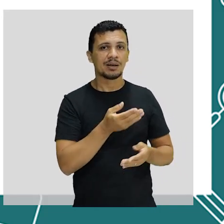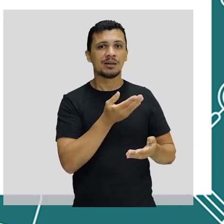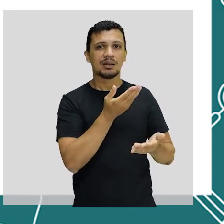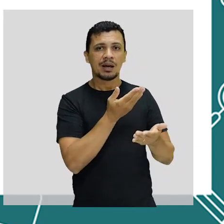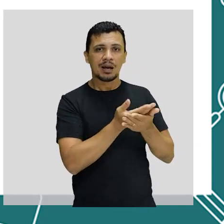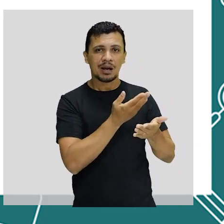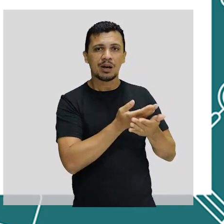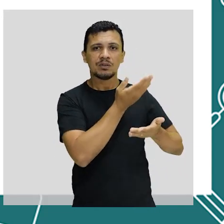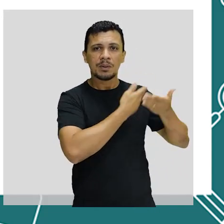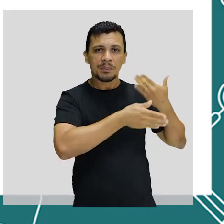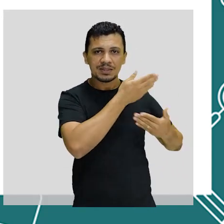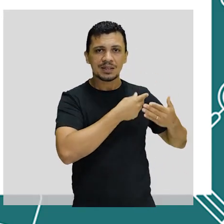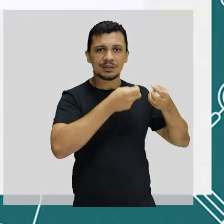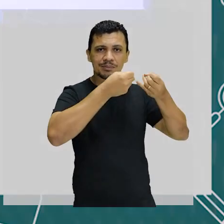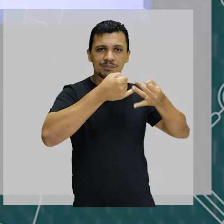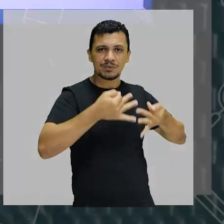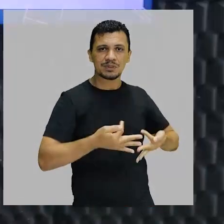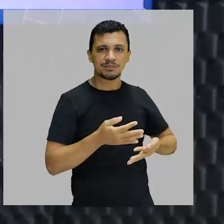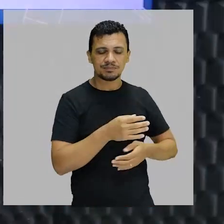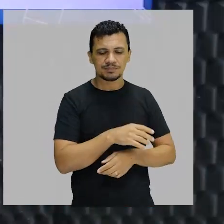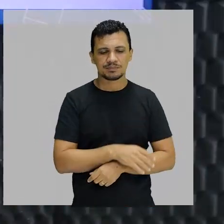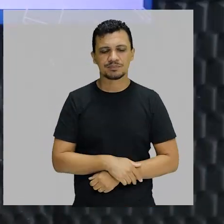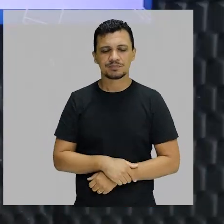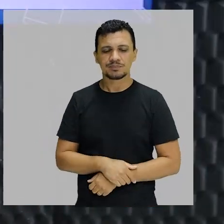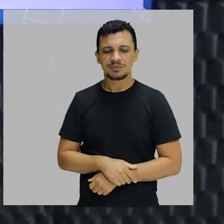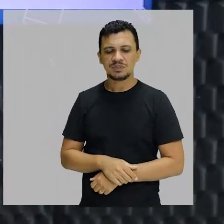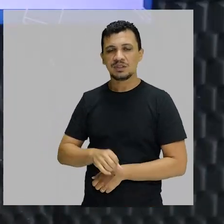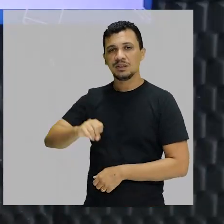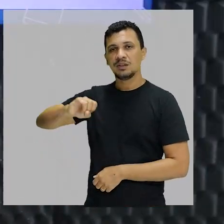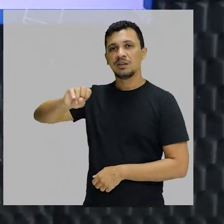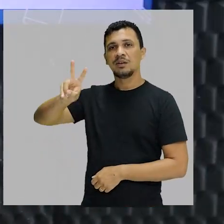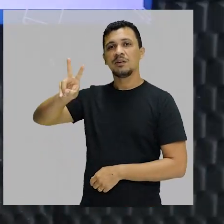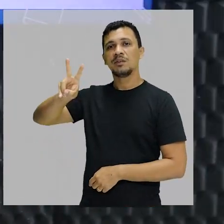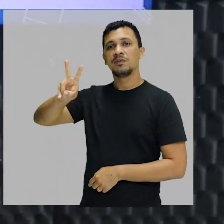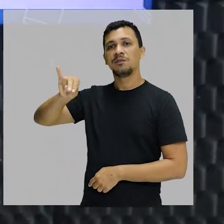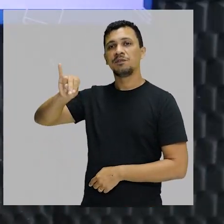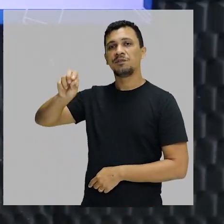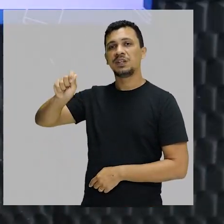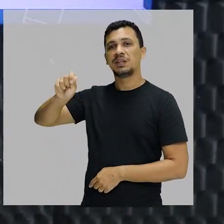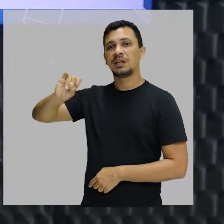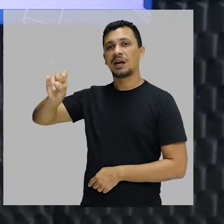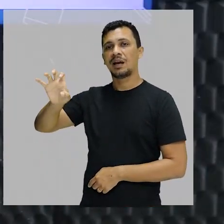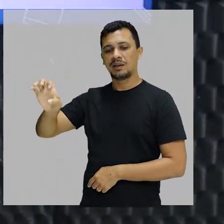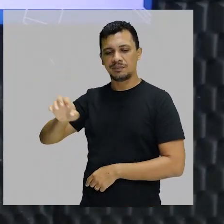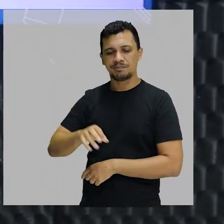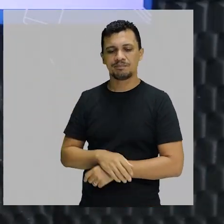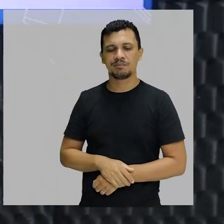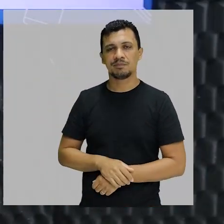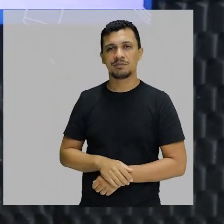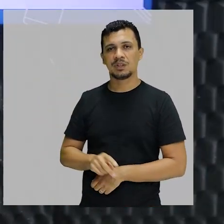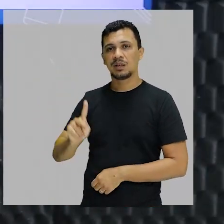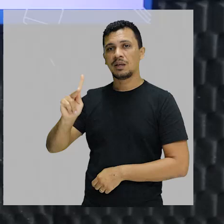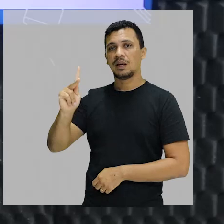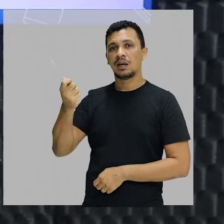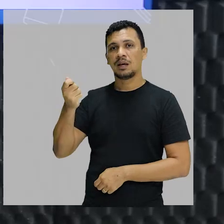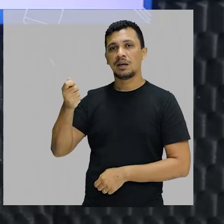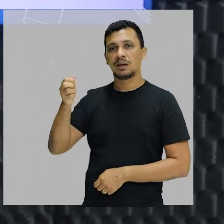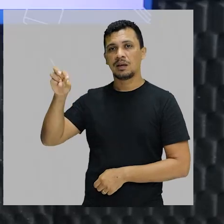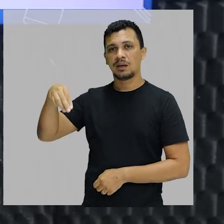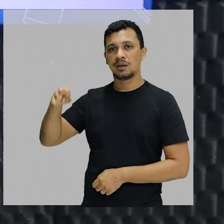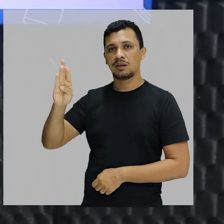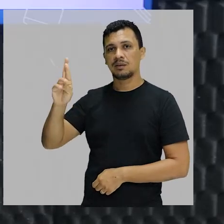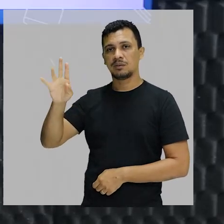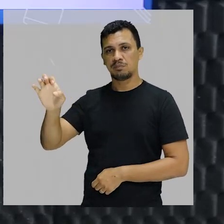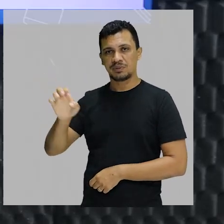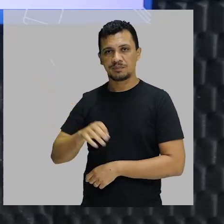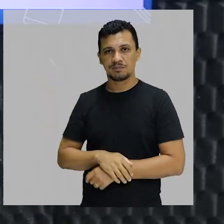aula de heterogenéricos, tá? El viaje, a viagem. El hambre. Olha só,